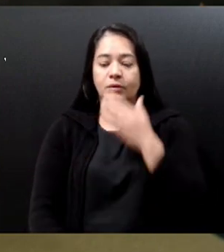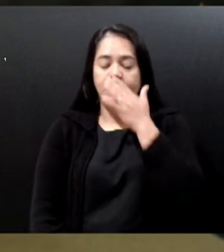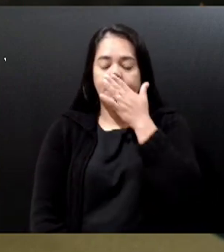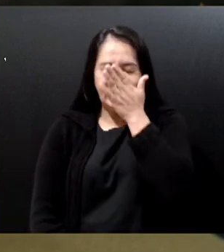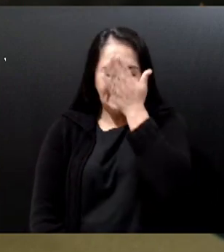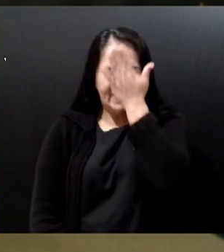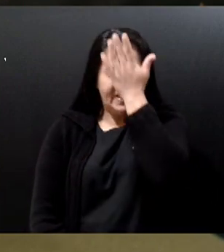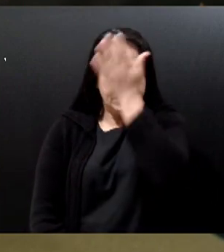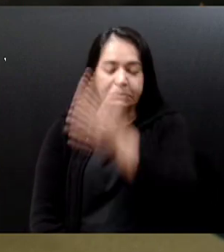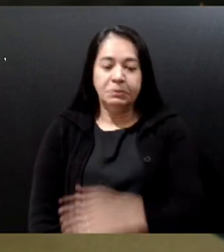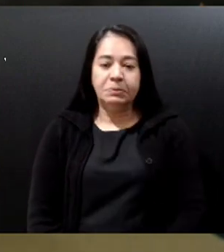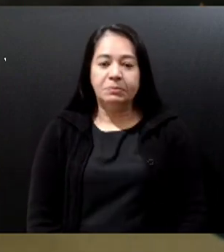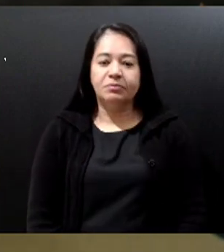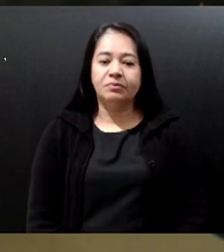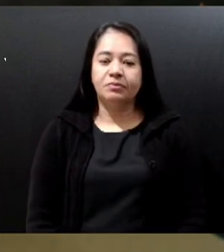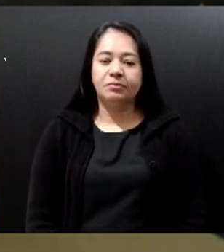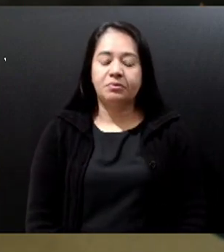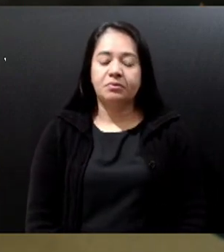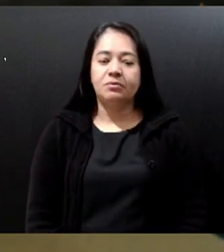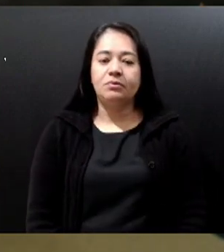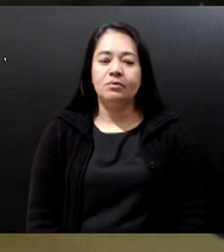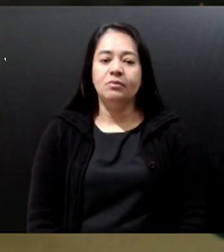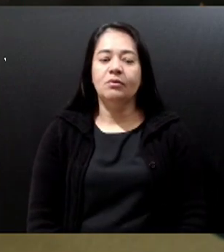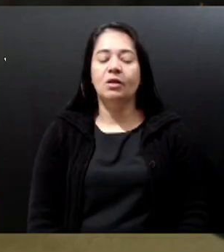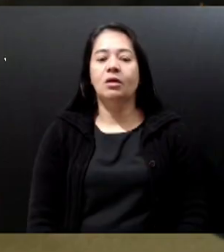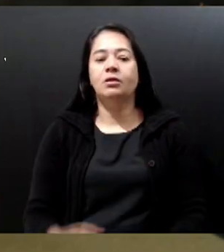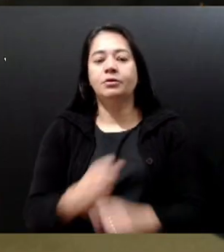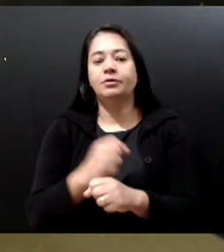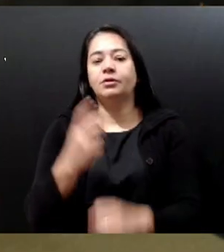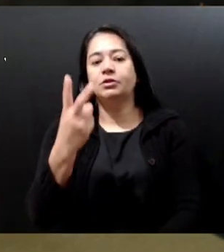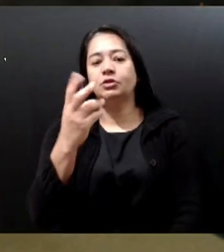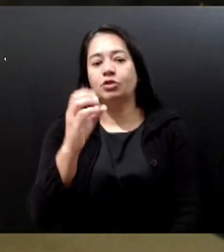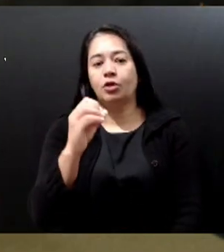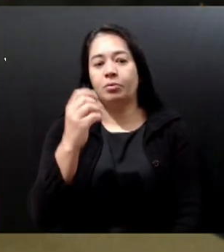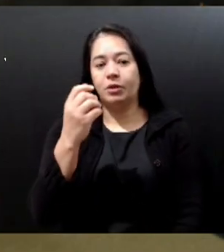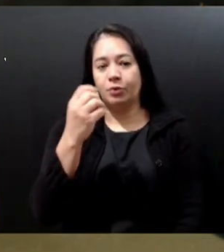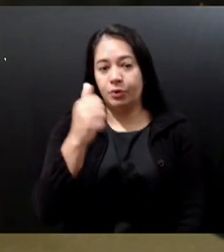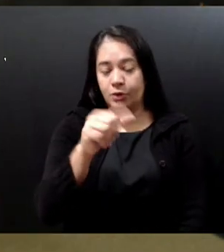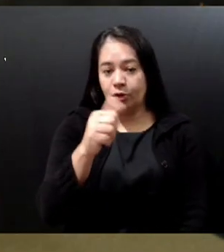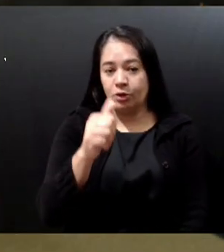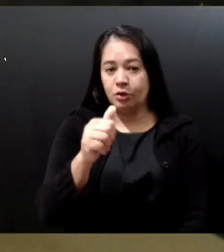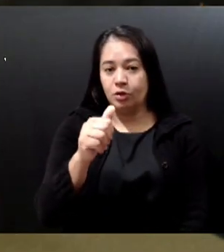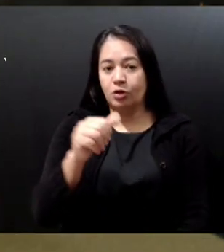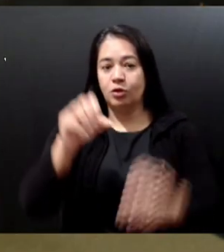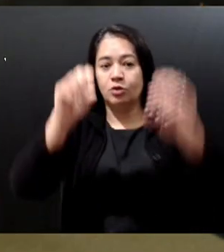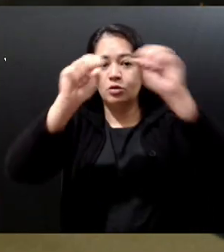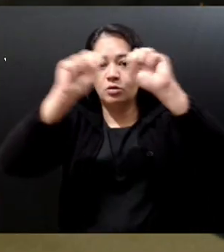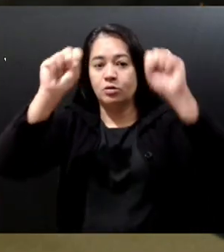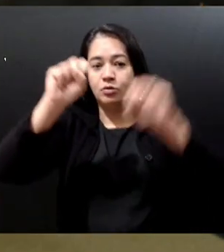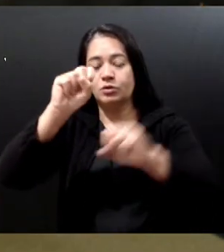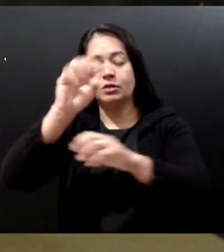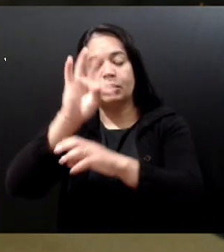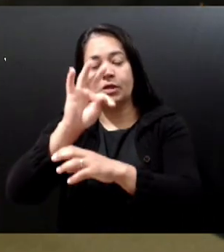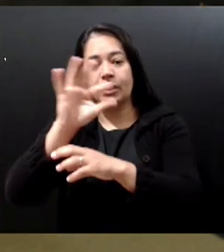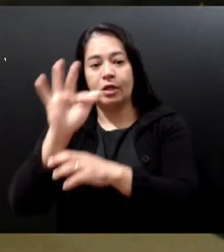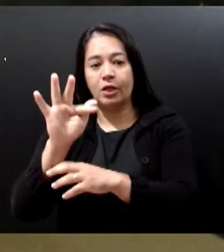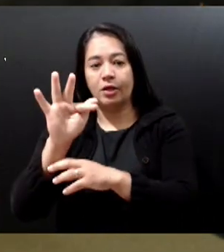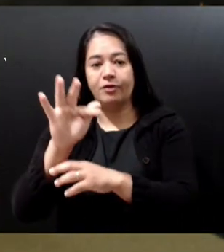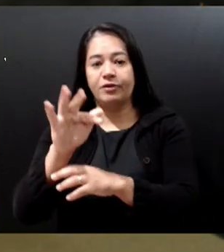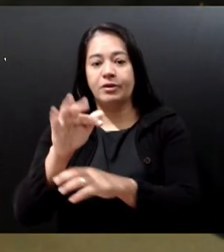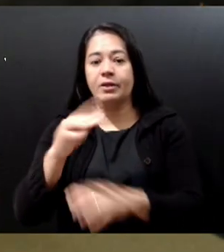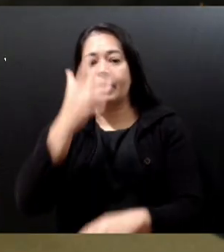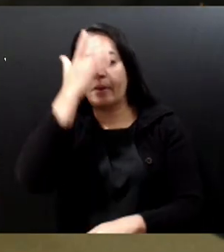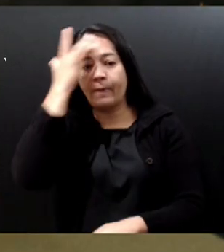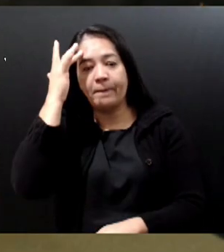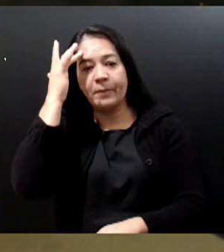Tribunal Federal reconhece a união estável entre pessoas do mesmo sexo com os mesmos direitos da união heterossexual.